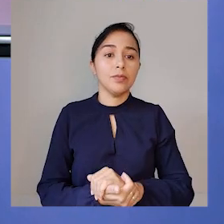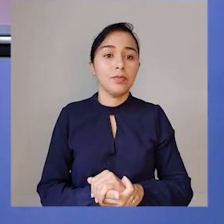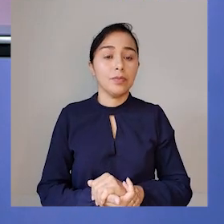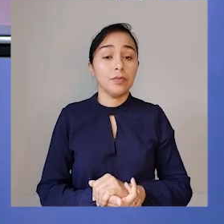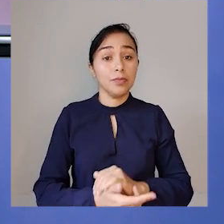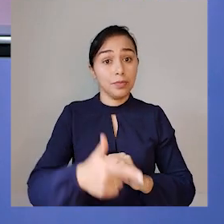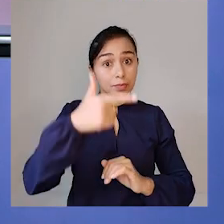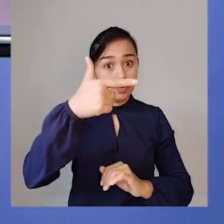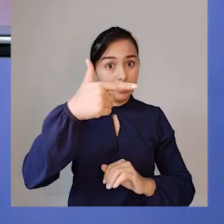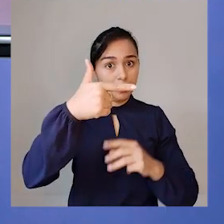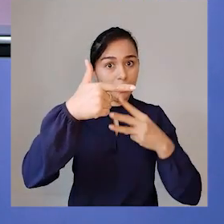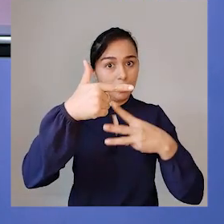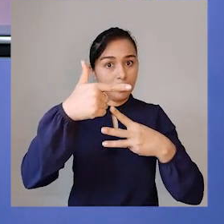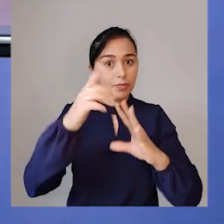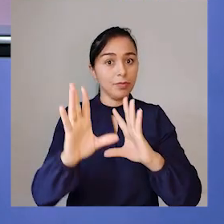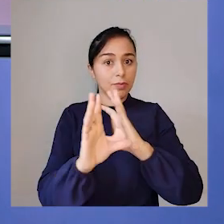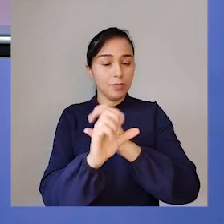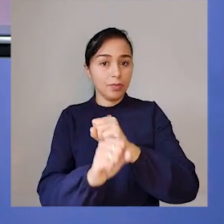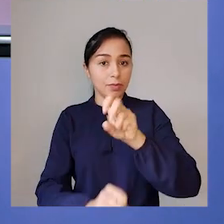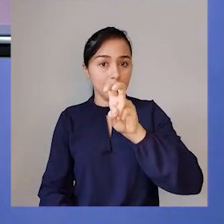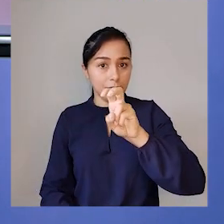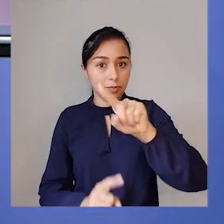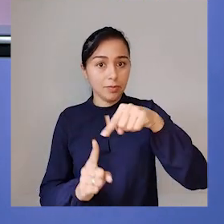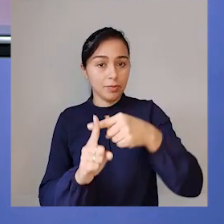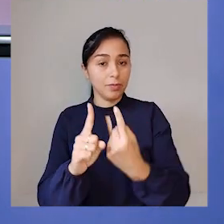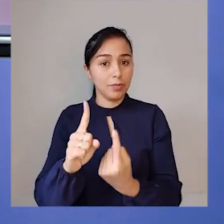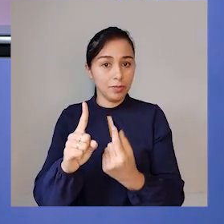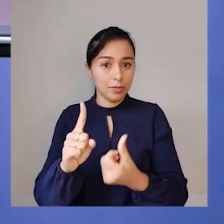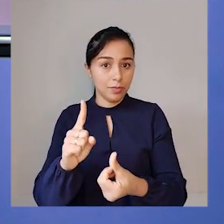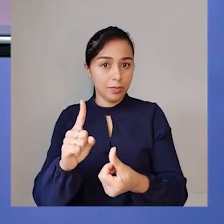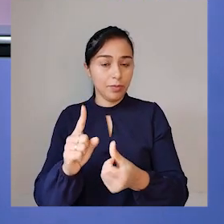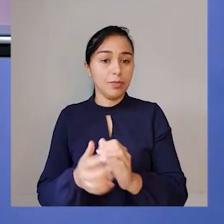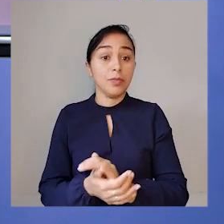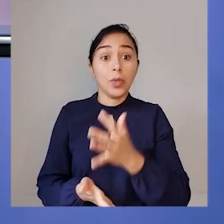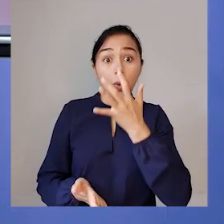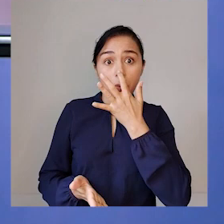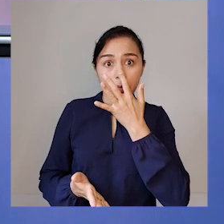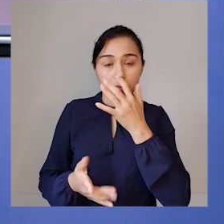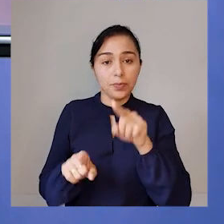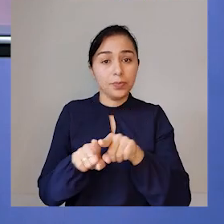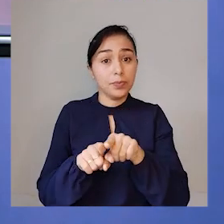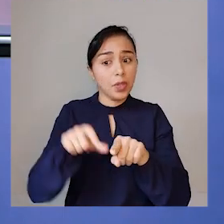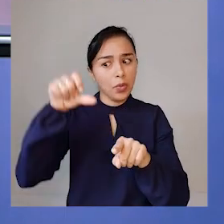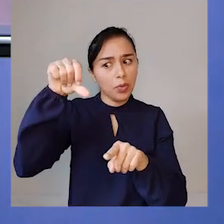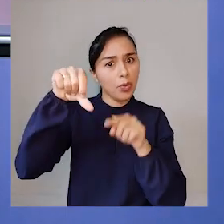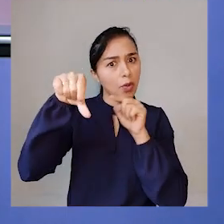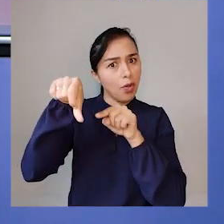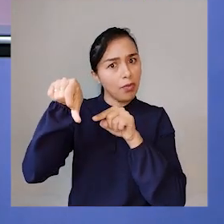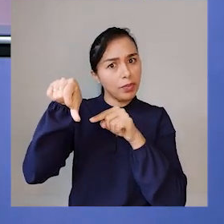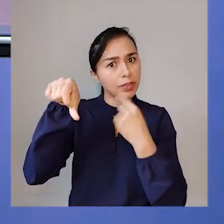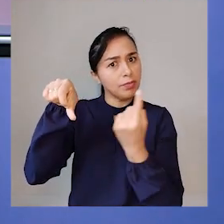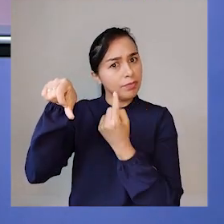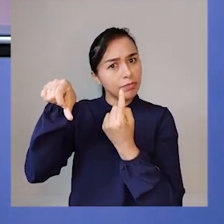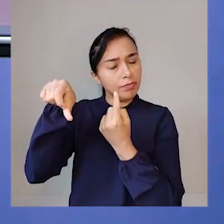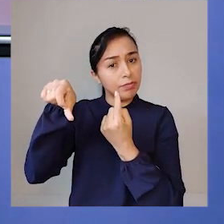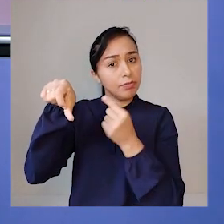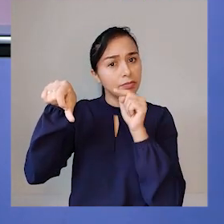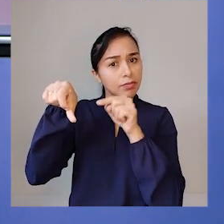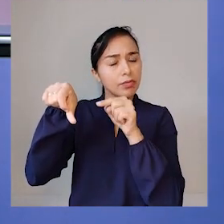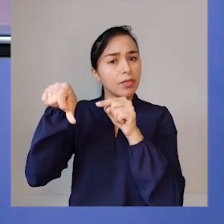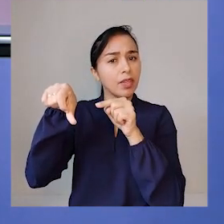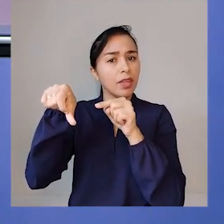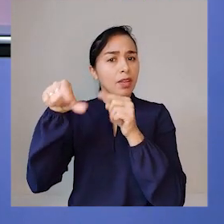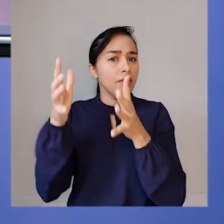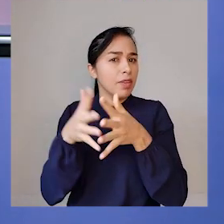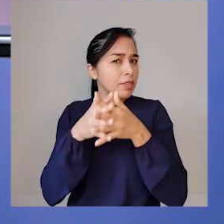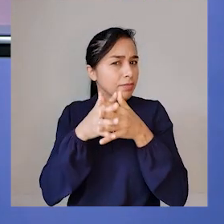2 mais 3, 5, mais 1, 6. Observem aqui que eu tenho 9 sozinho. Isso vai impedir